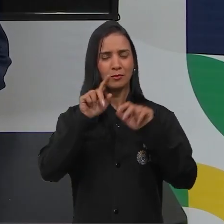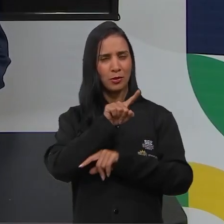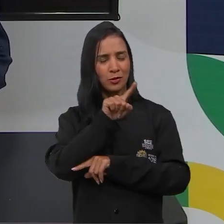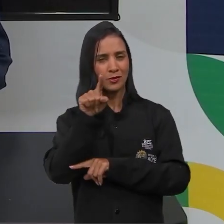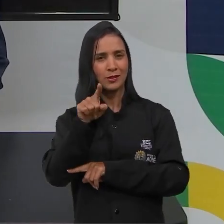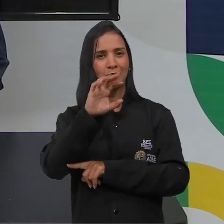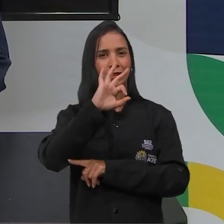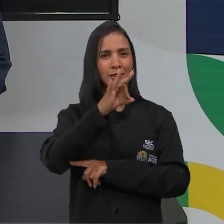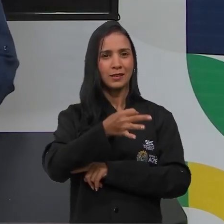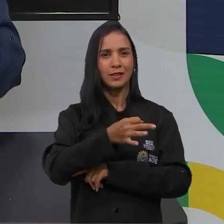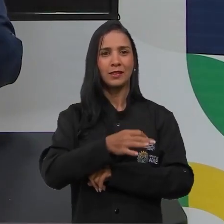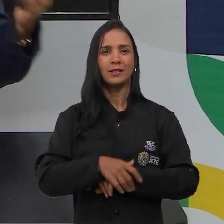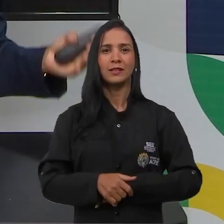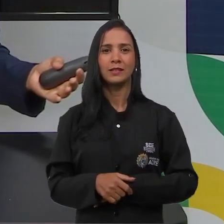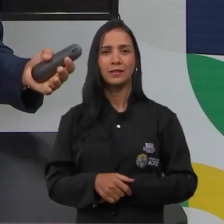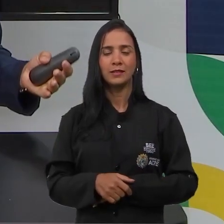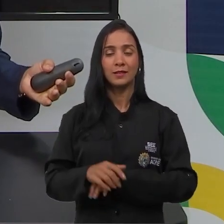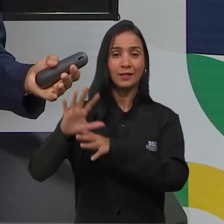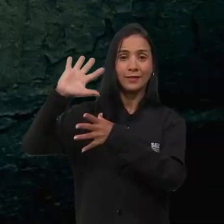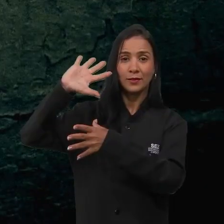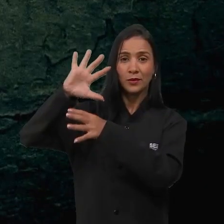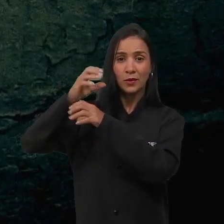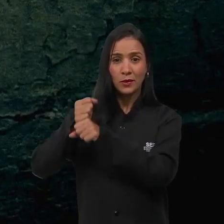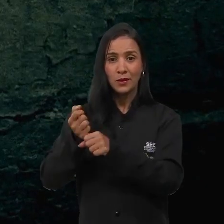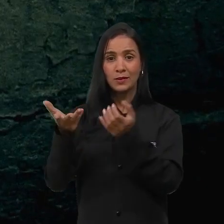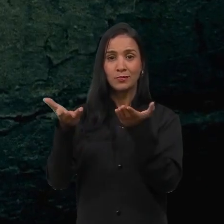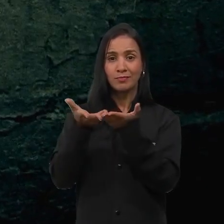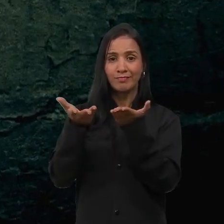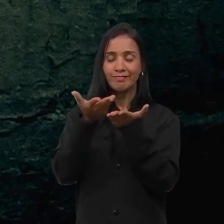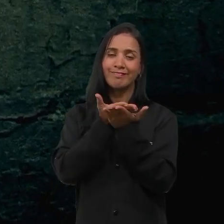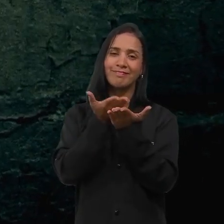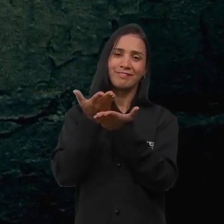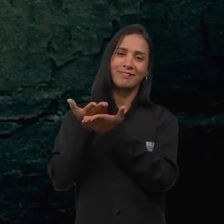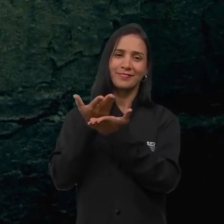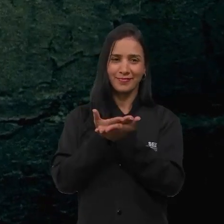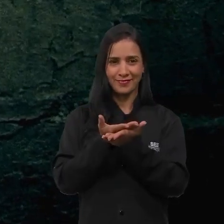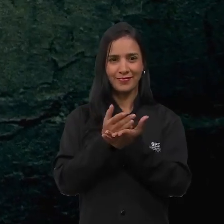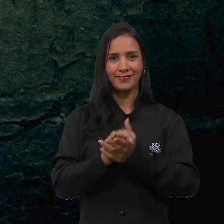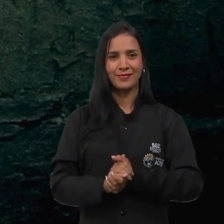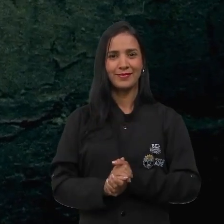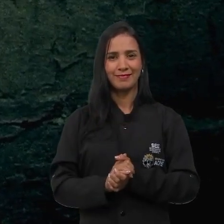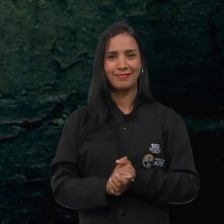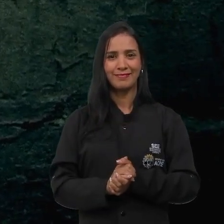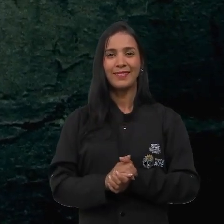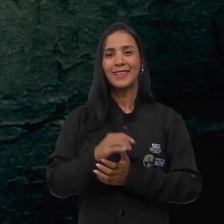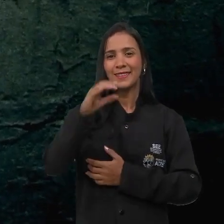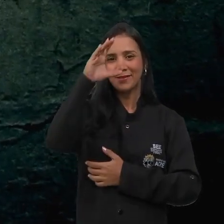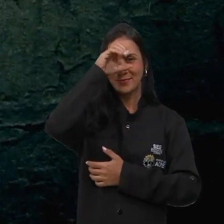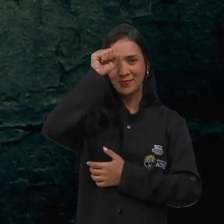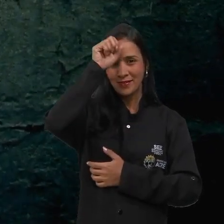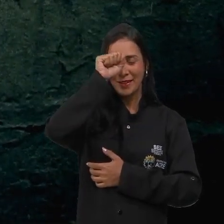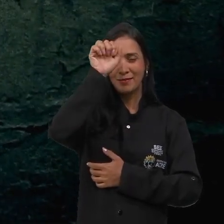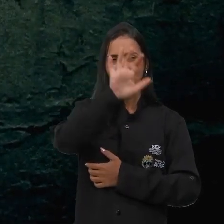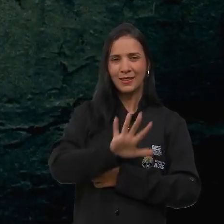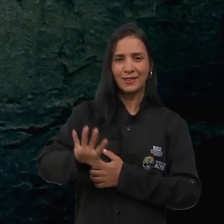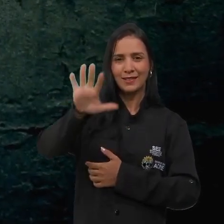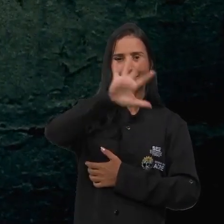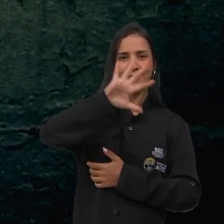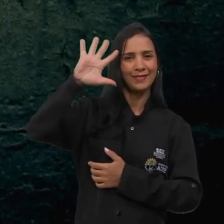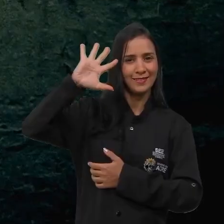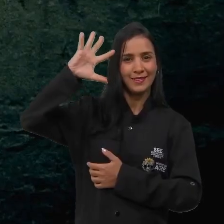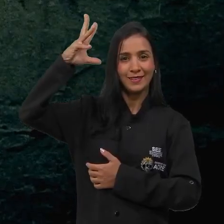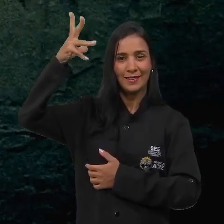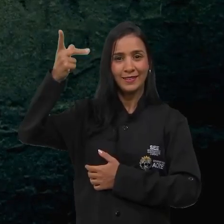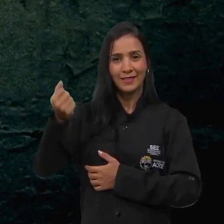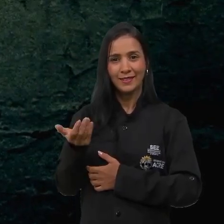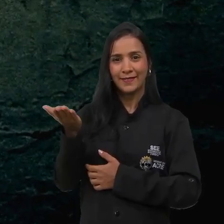acertado. Bem, resumindo a nossa aula, aprendemos aí um pouco sobre o continente africano. Que